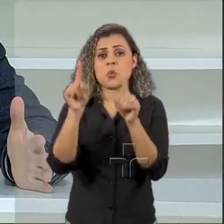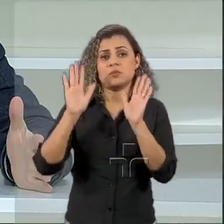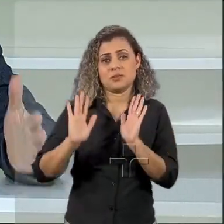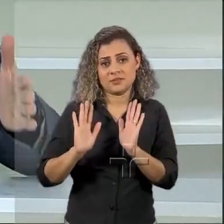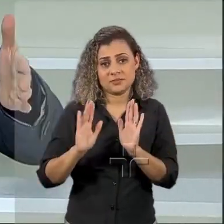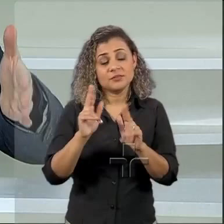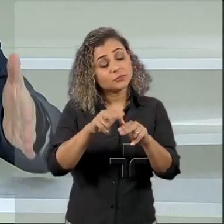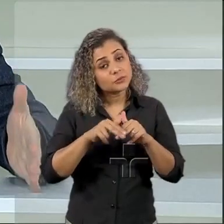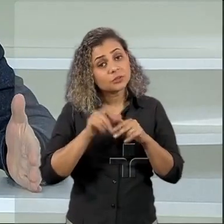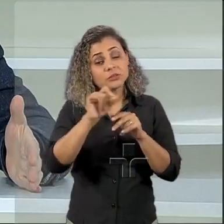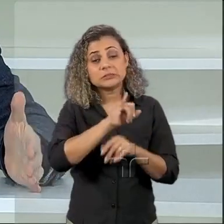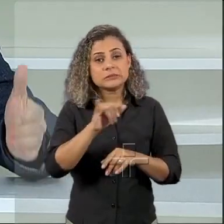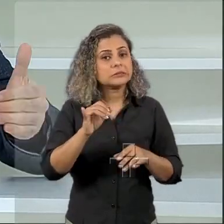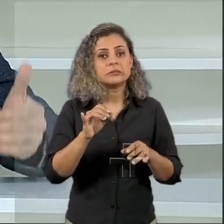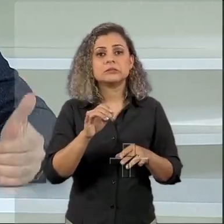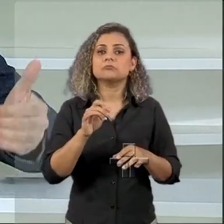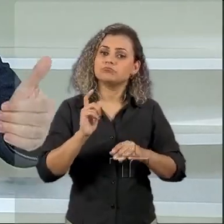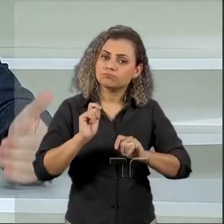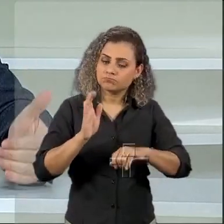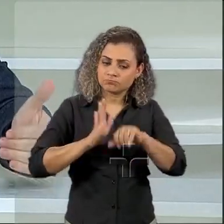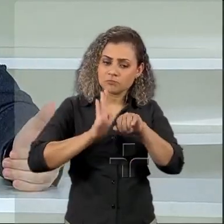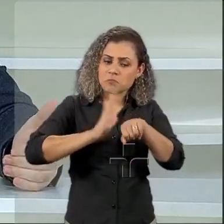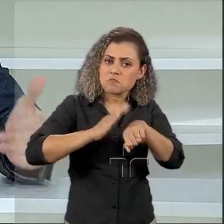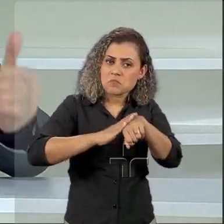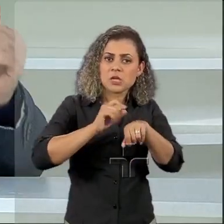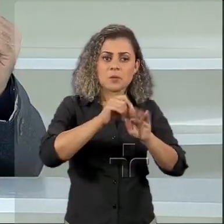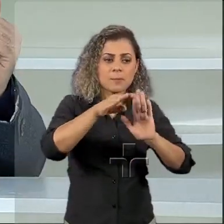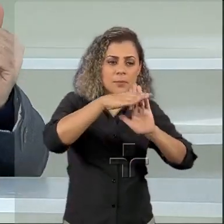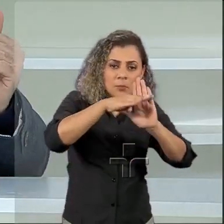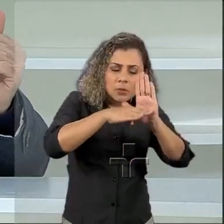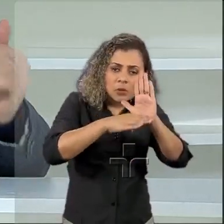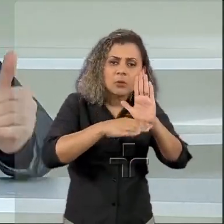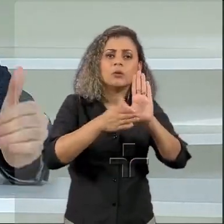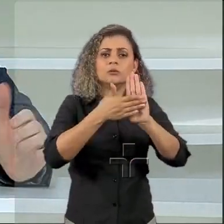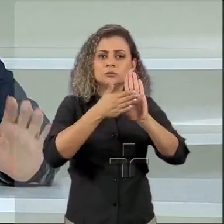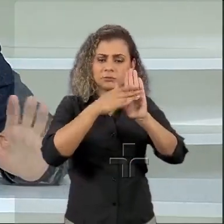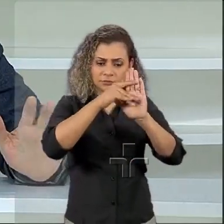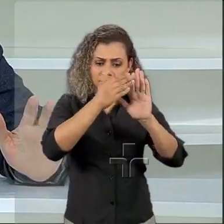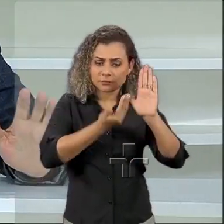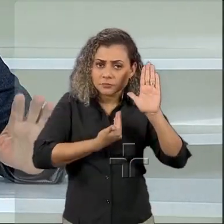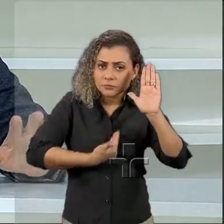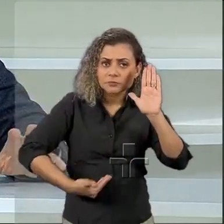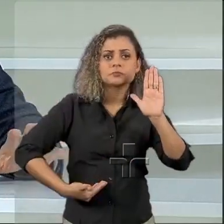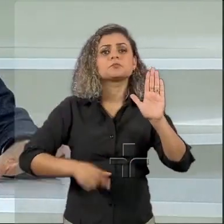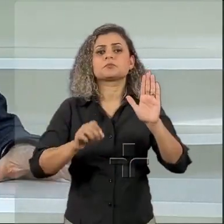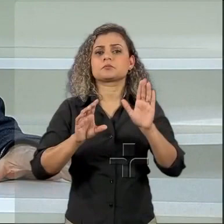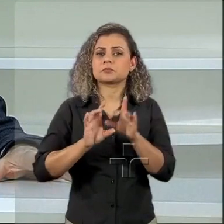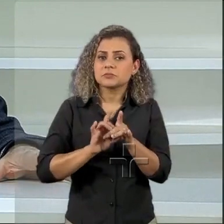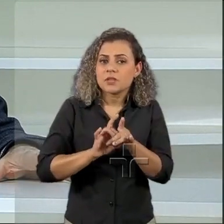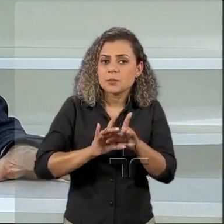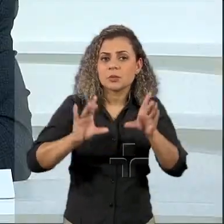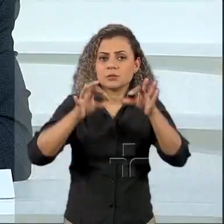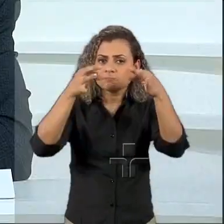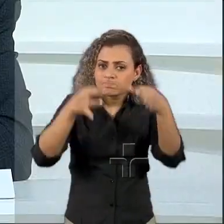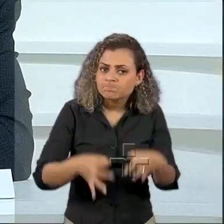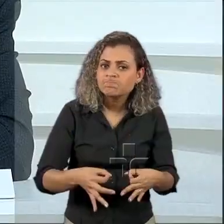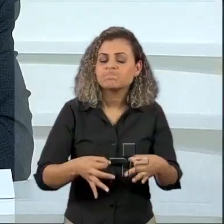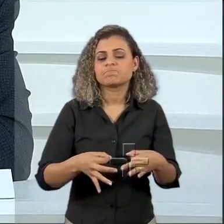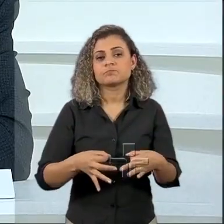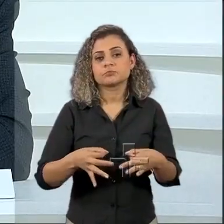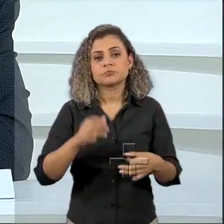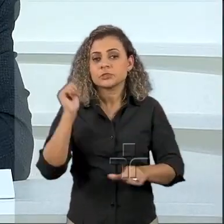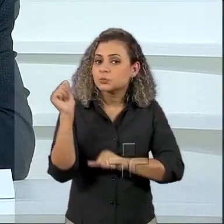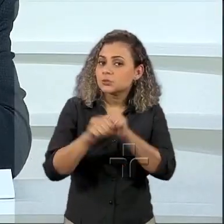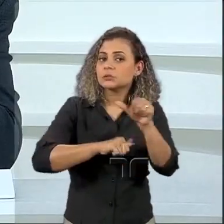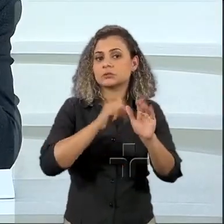essa disposição de propor um governo de conciliação democrática Com nacional. mudança de programa, com Mudança